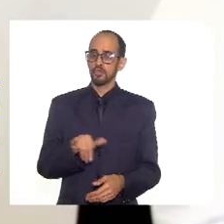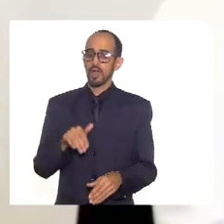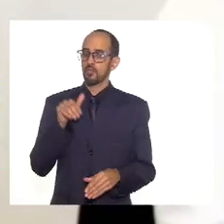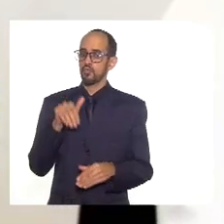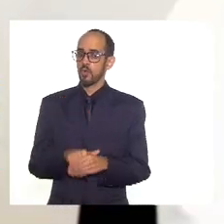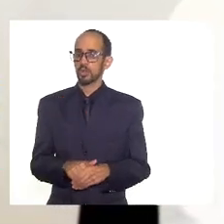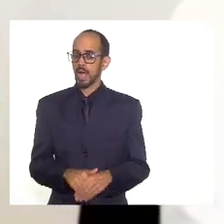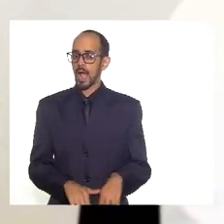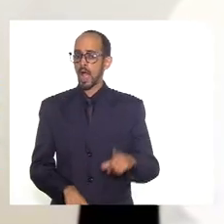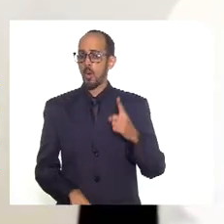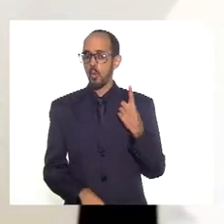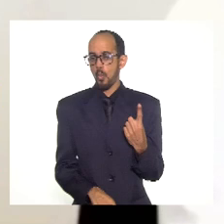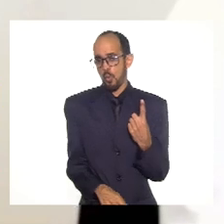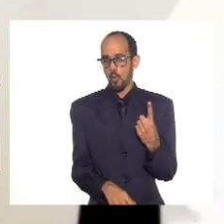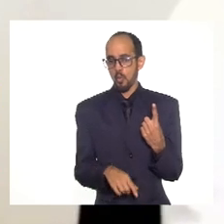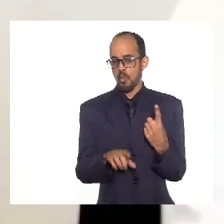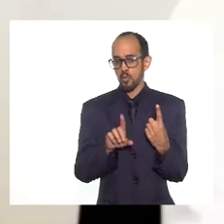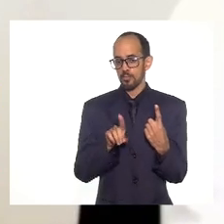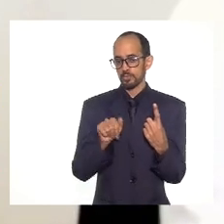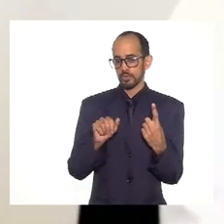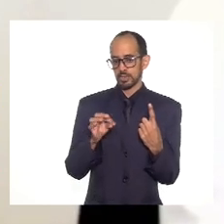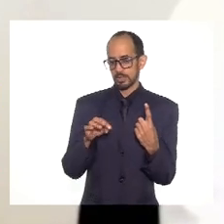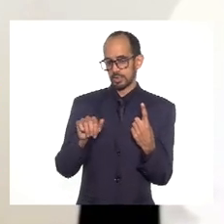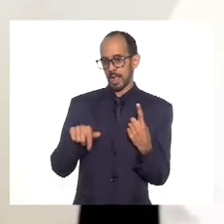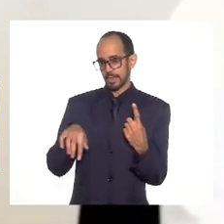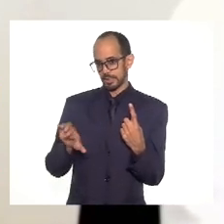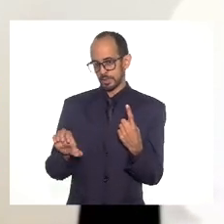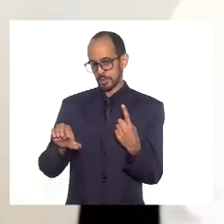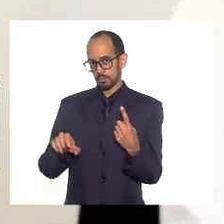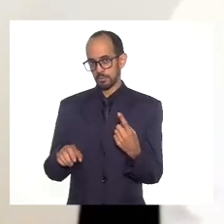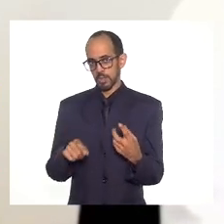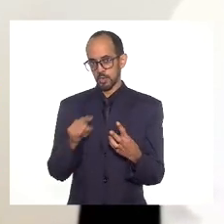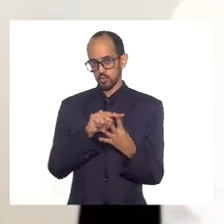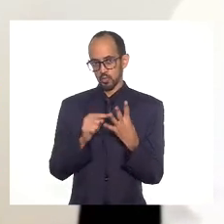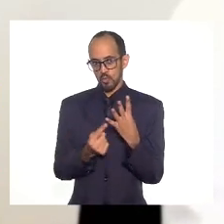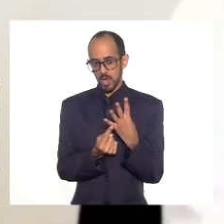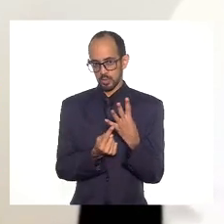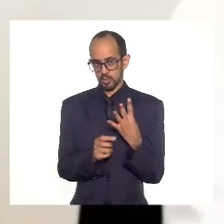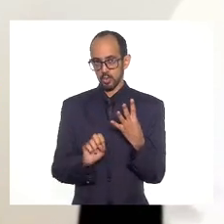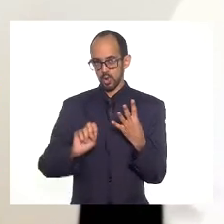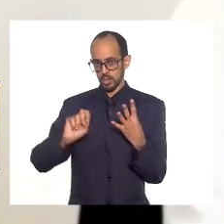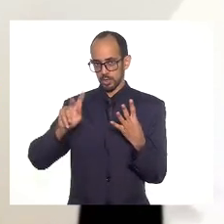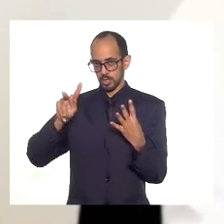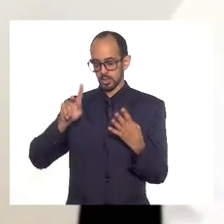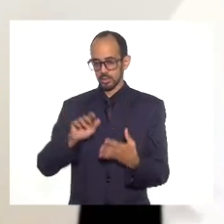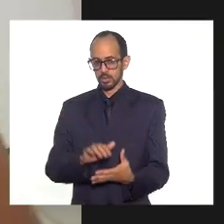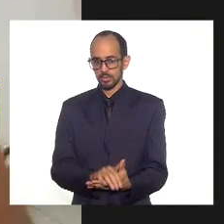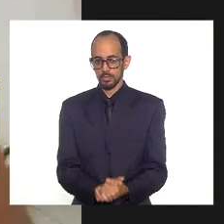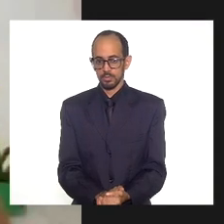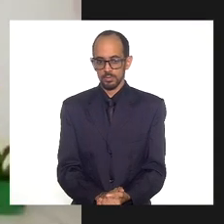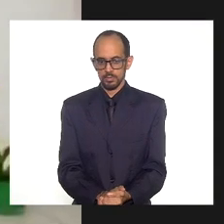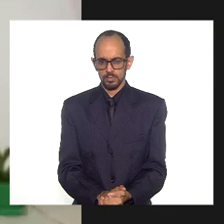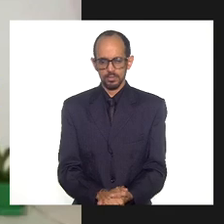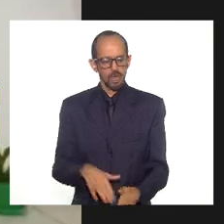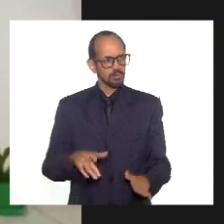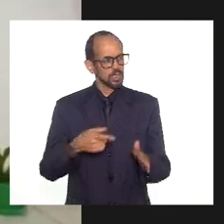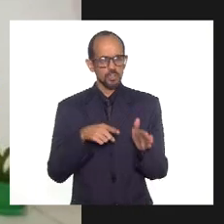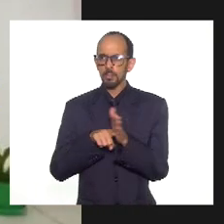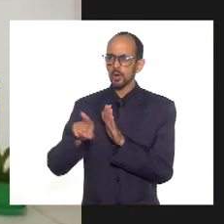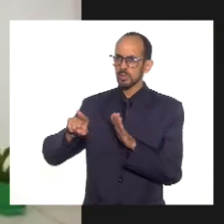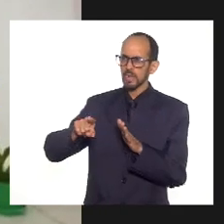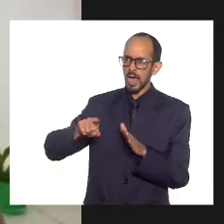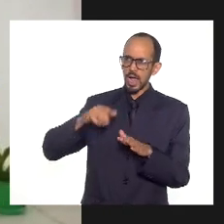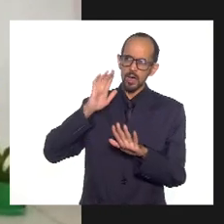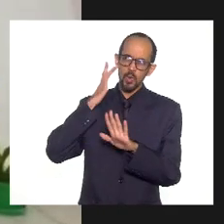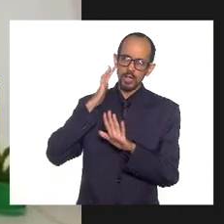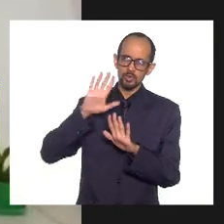destaque nominal para os quatro, tá certo ou não? Ok? Será, senhor presidente, estou pensando